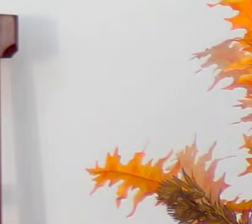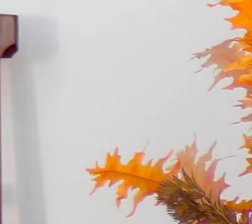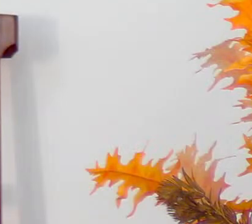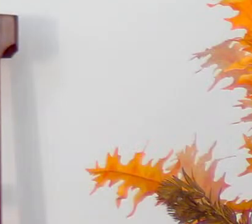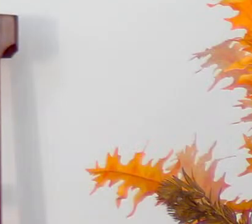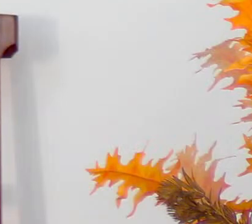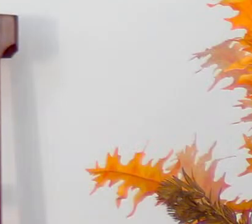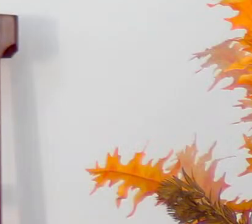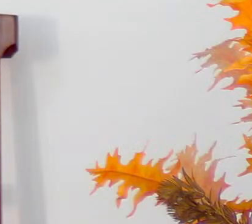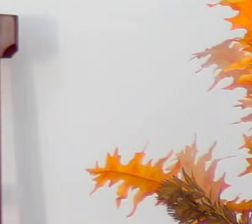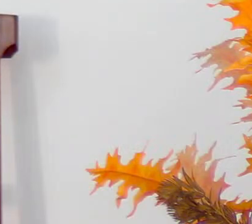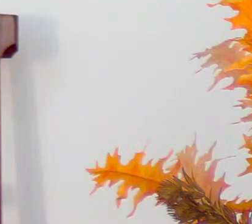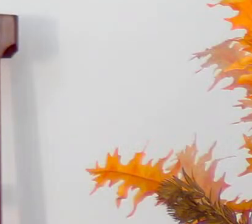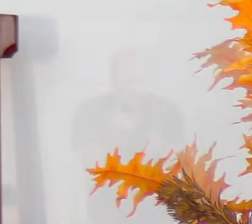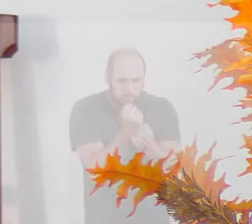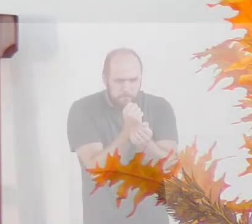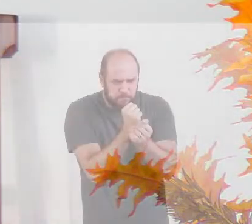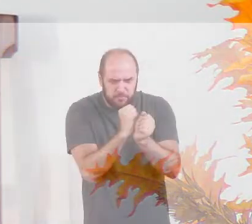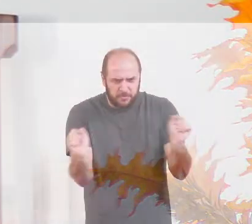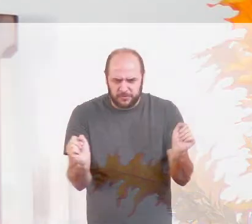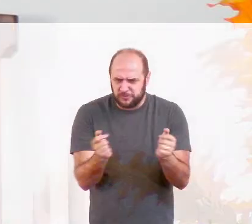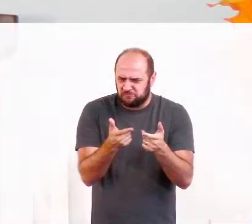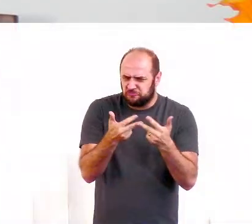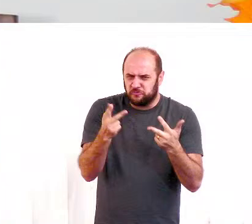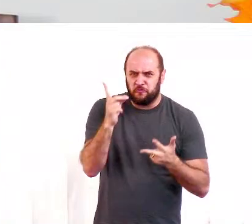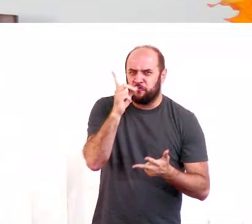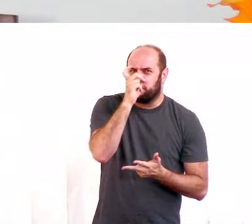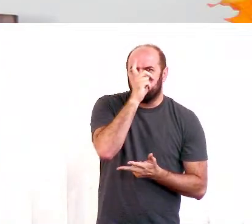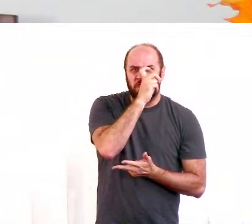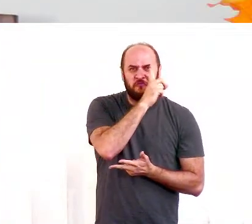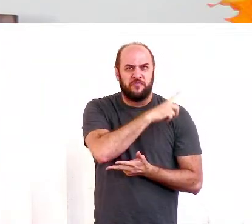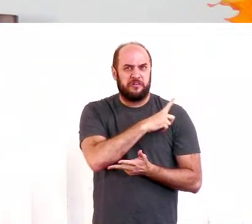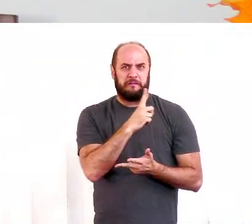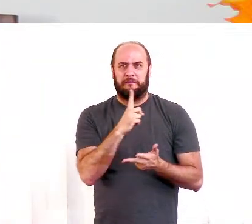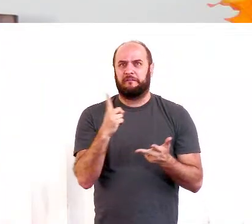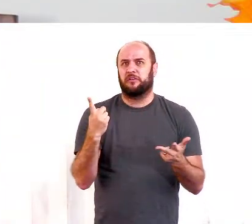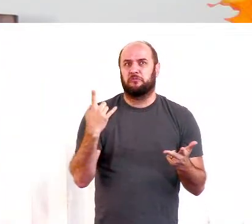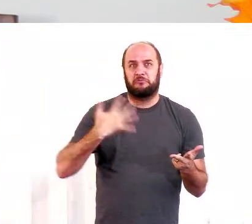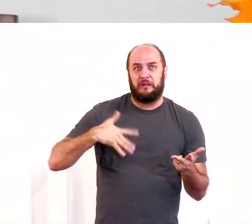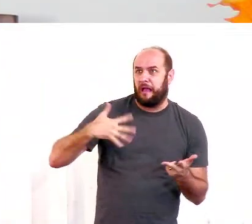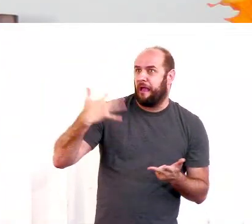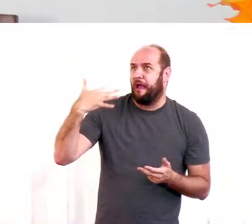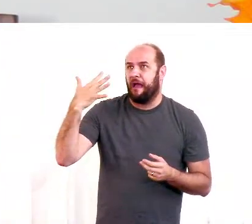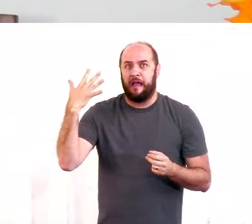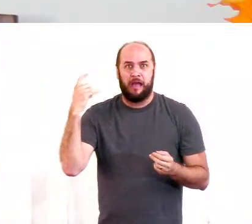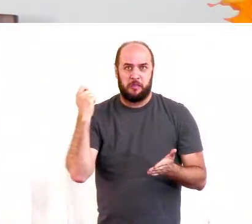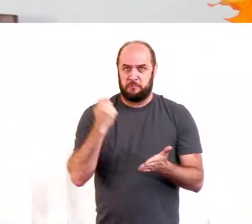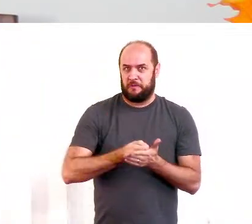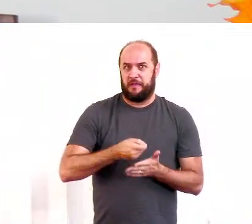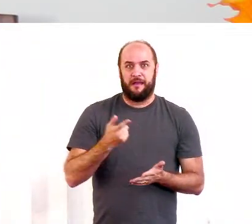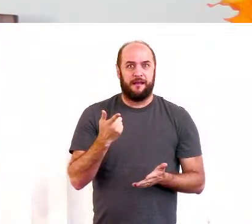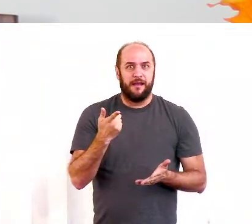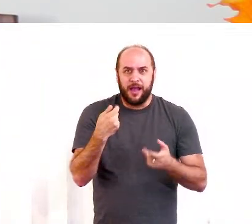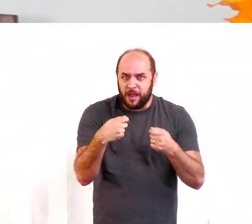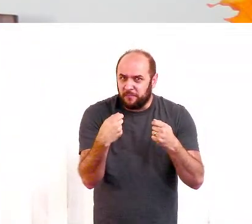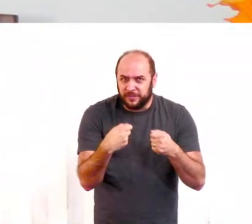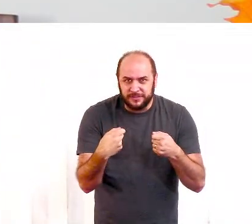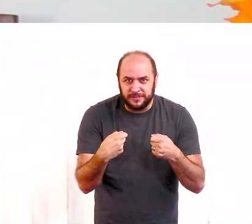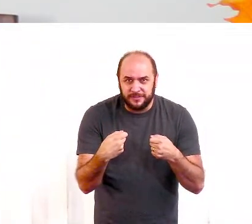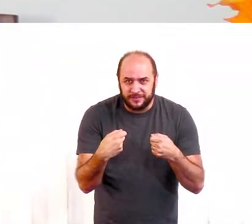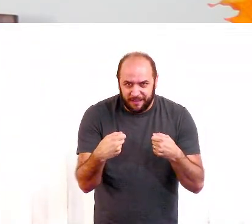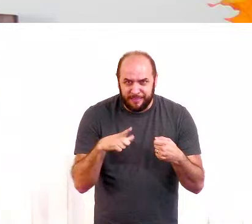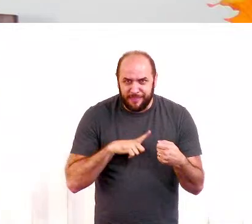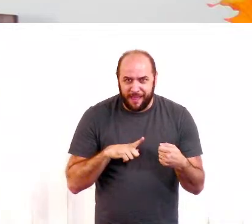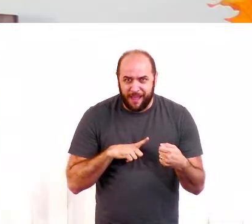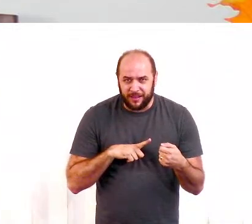Não há qualquer coisa difícil, dispendiosa ou cara que você precisa fazer. Não